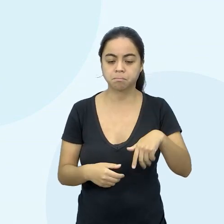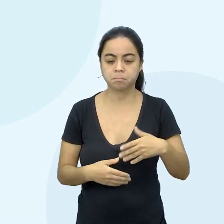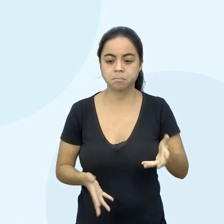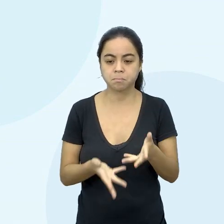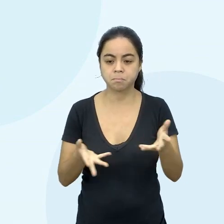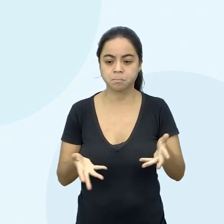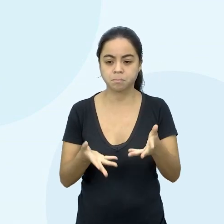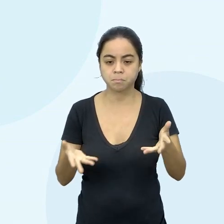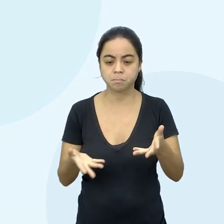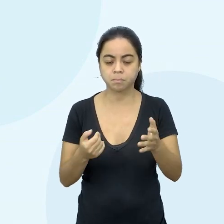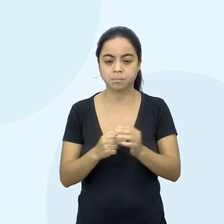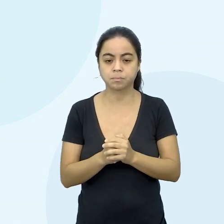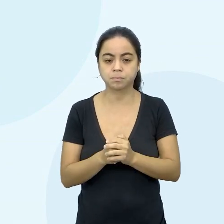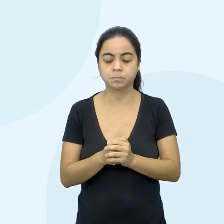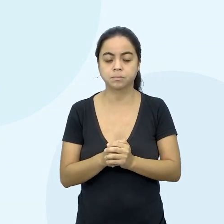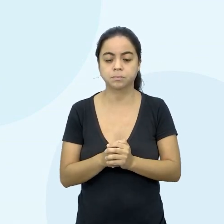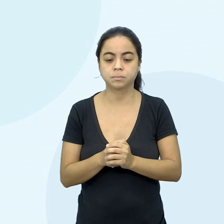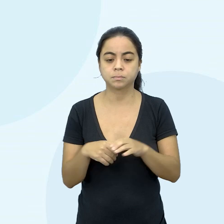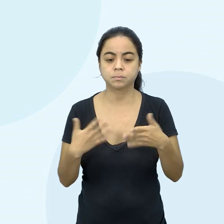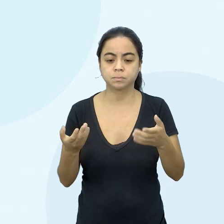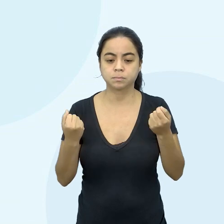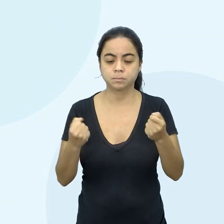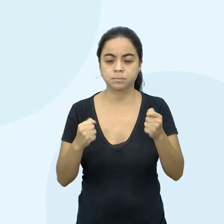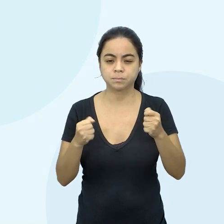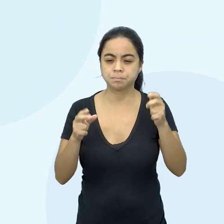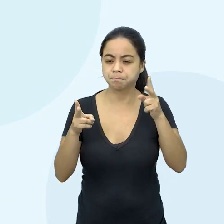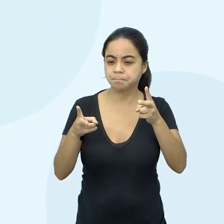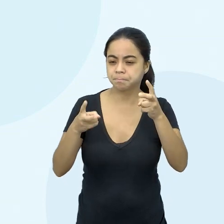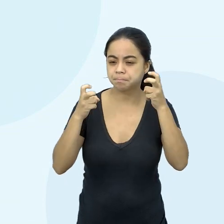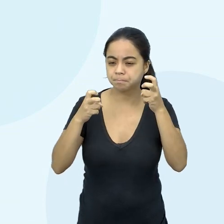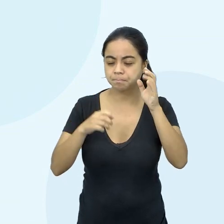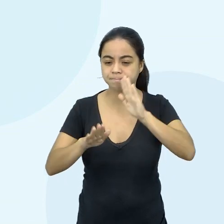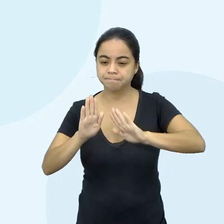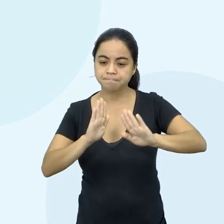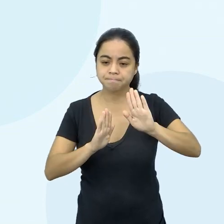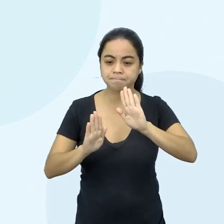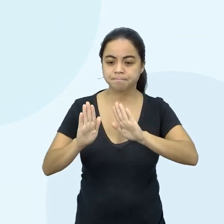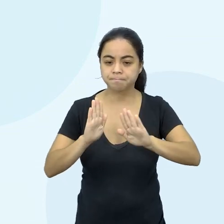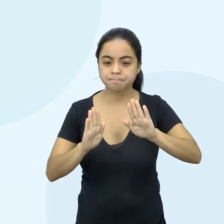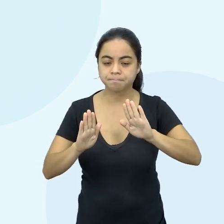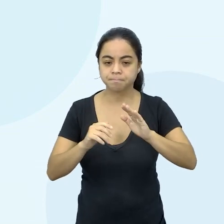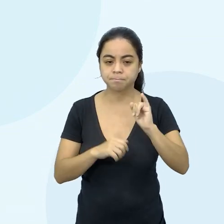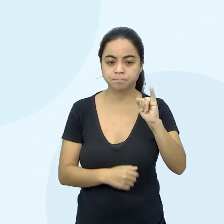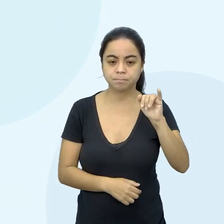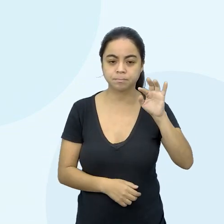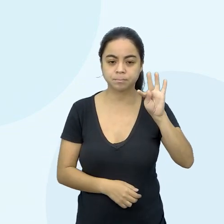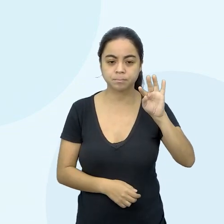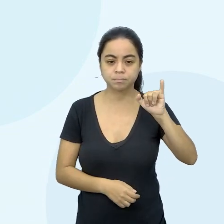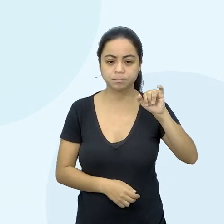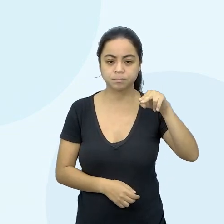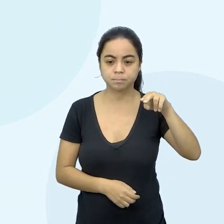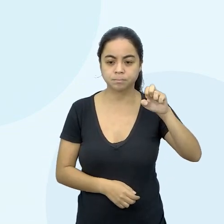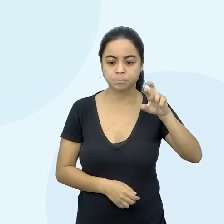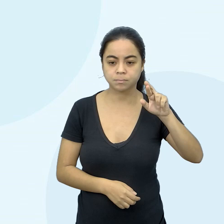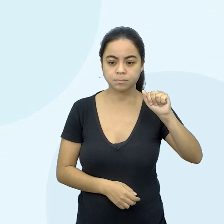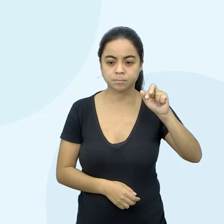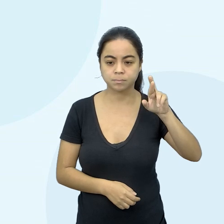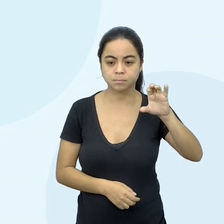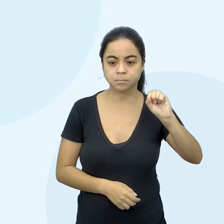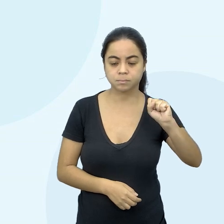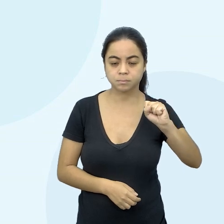em questão. Então a gente vai ter que ter um olhar muito cuidadoso com esses itinerários formativos para trabalhar de uma